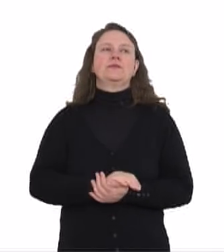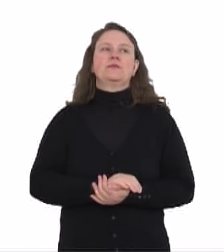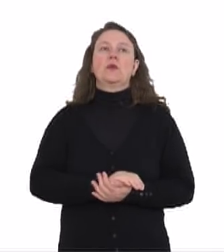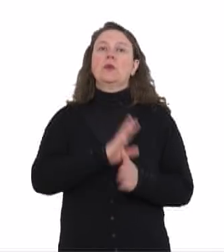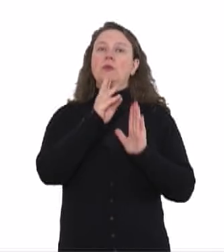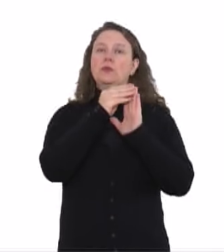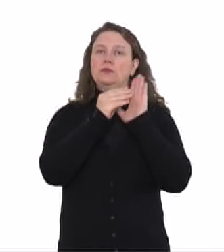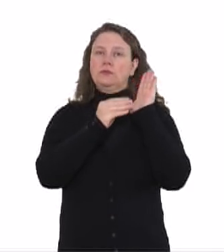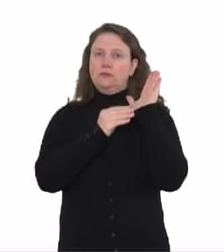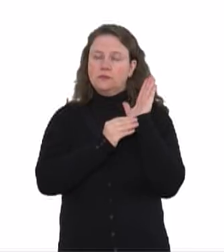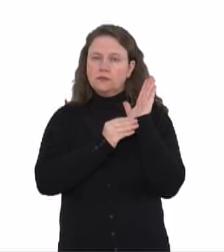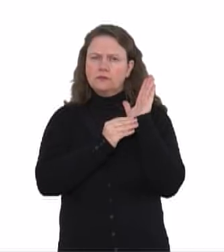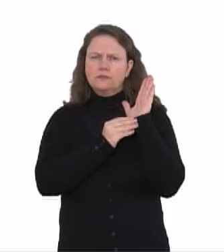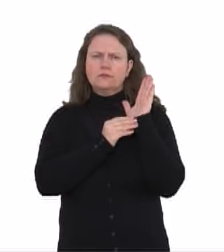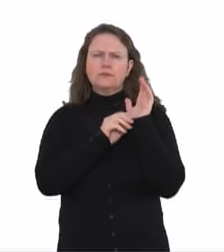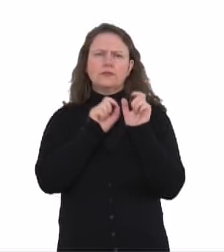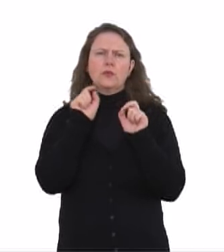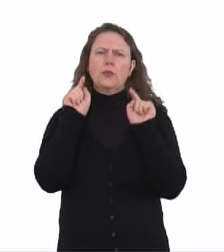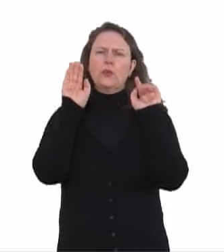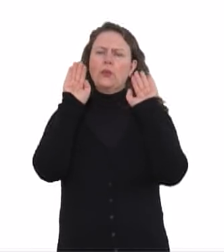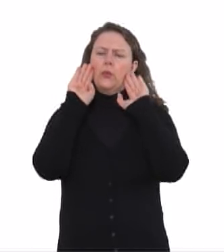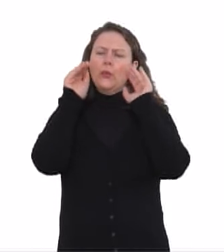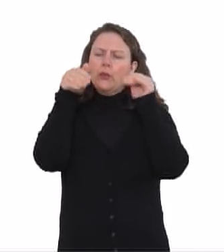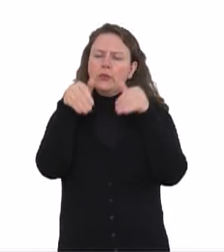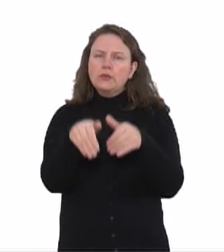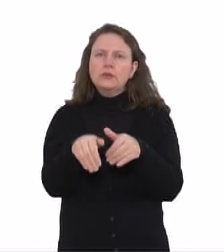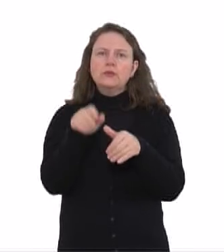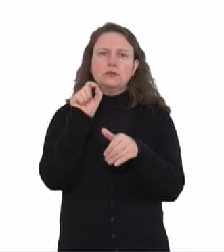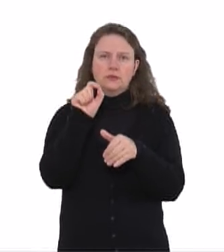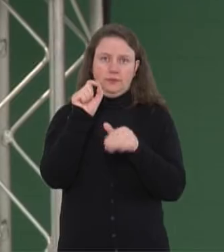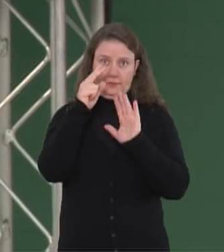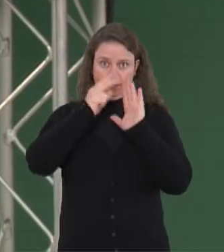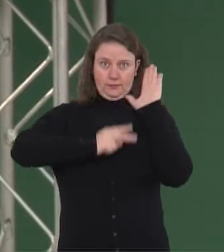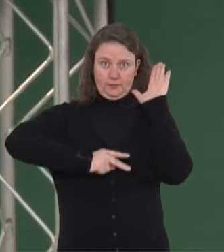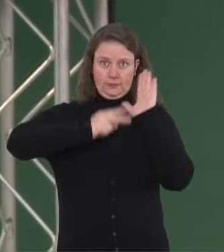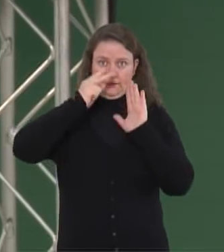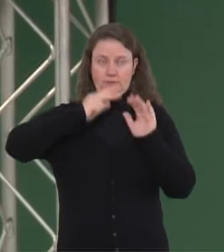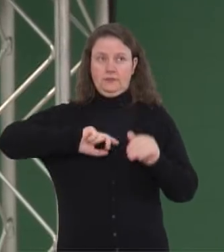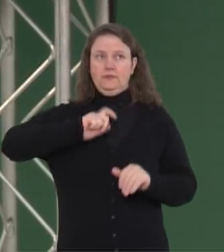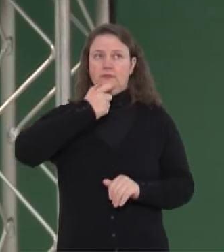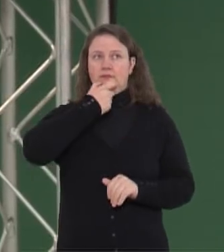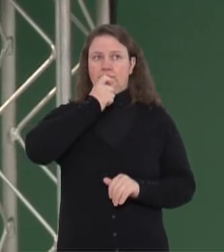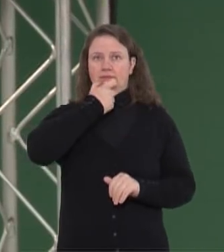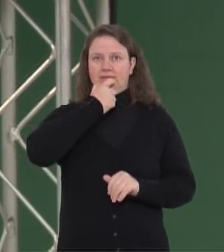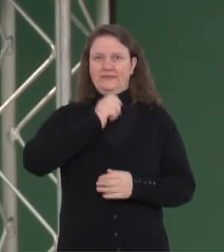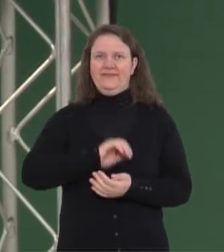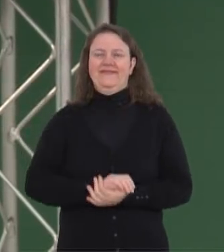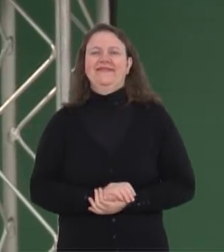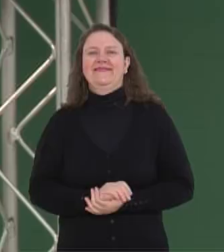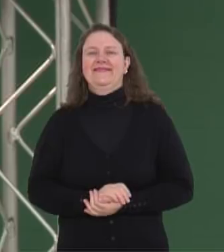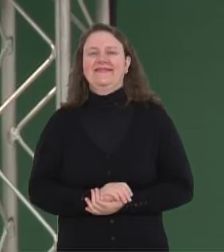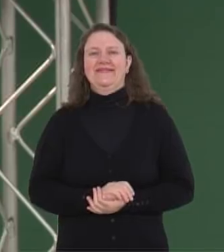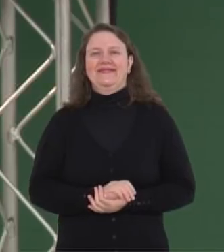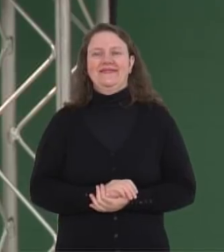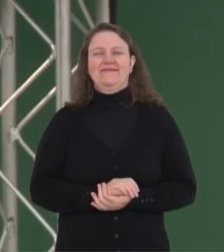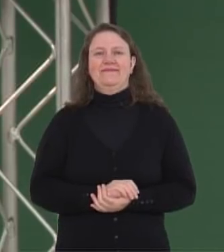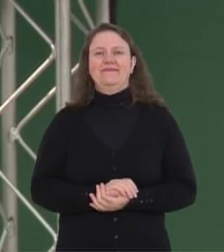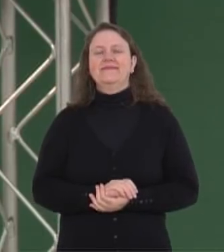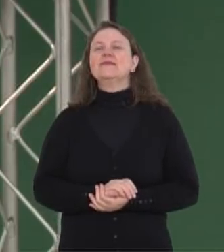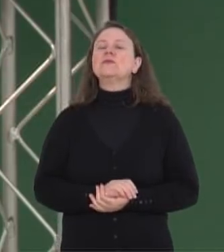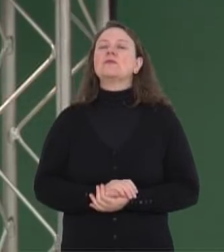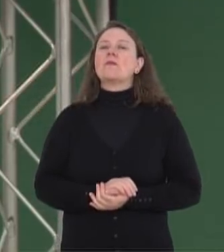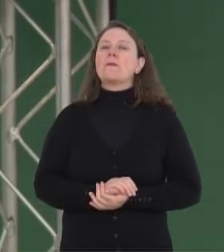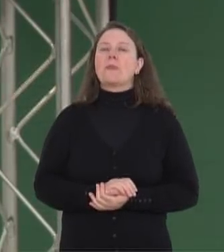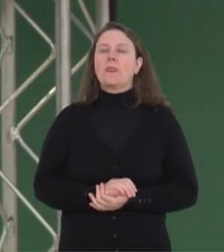às comic strips, days of the week, months of the year and personal